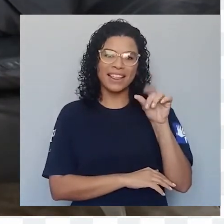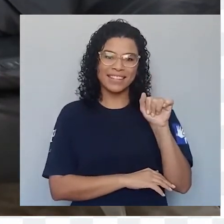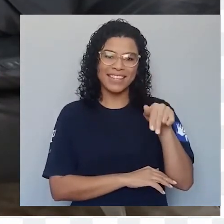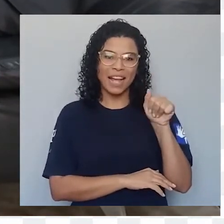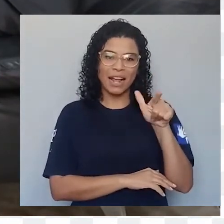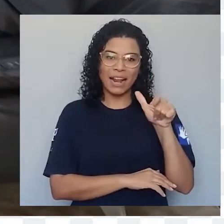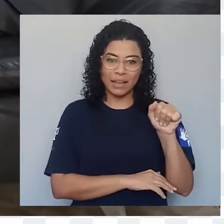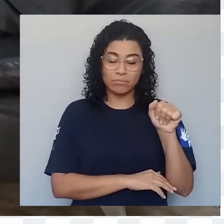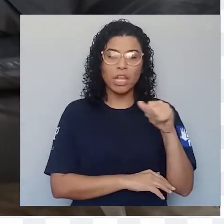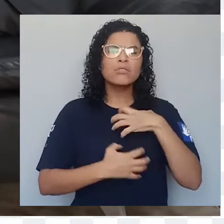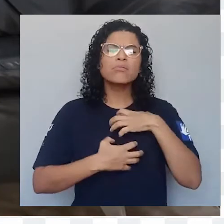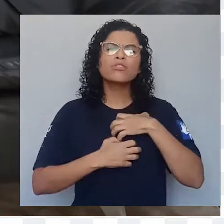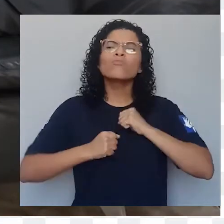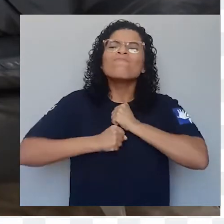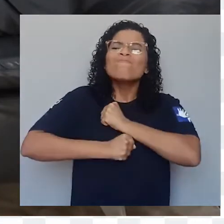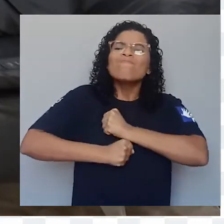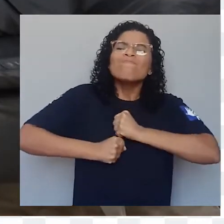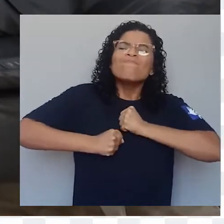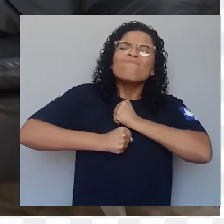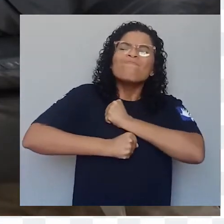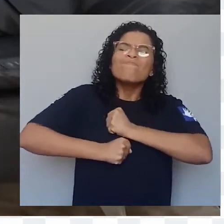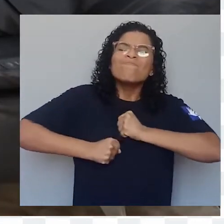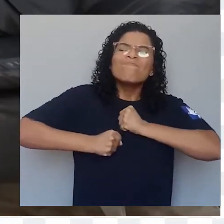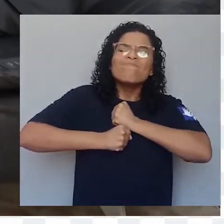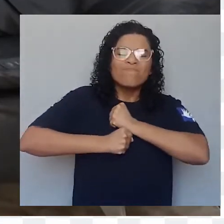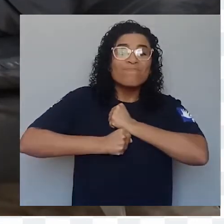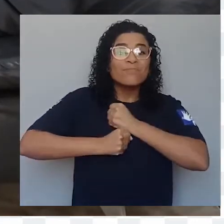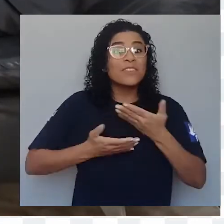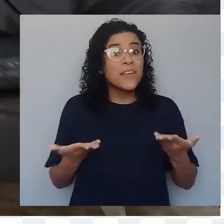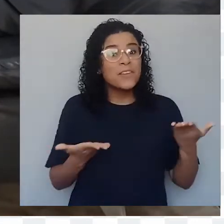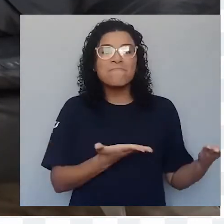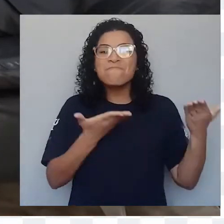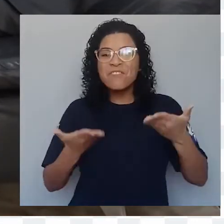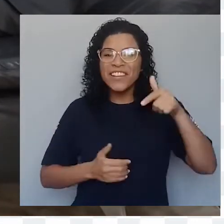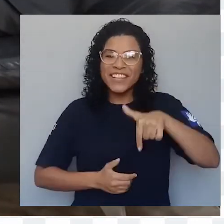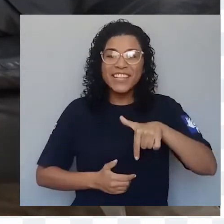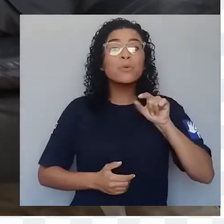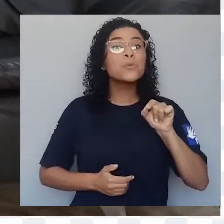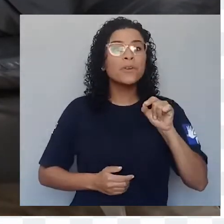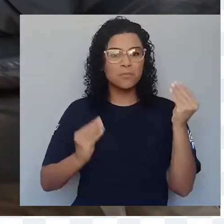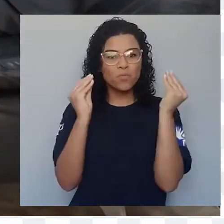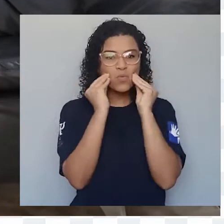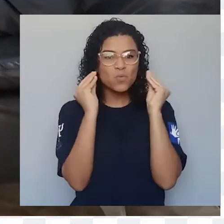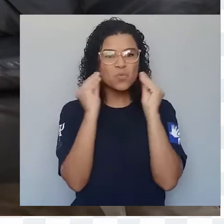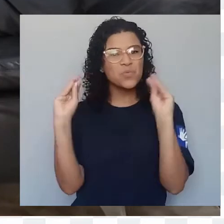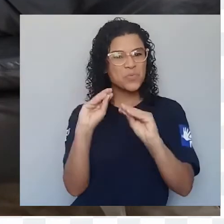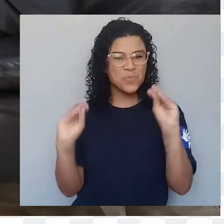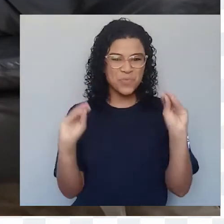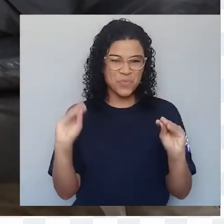Nala também ficou com muita saudade de vocês esses dias. E vem aqui mandar um